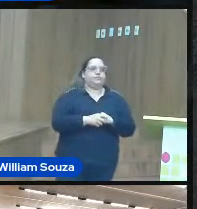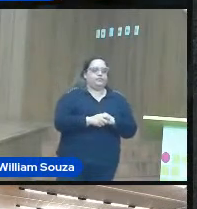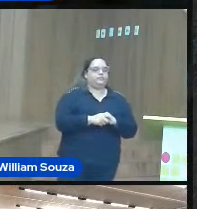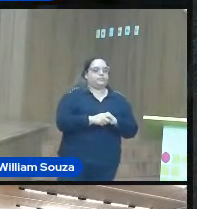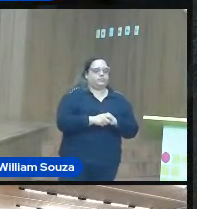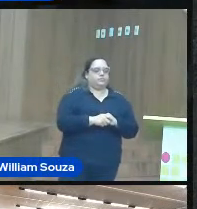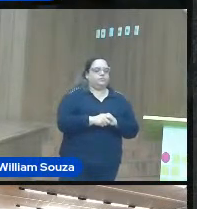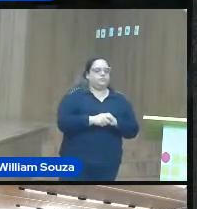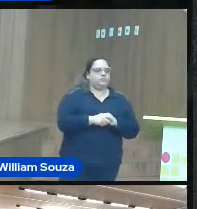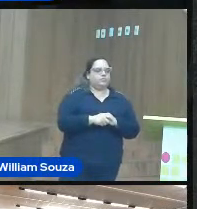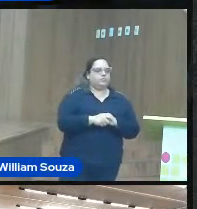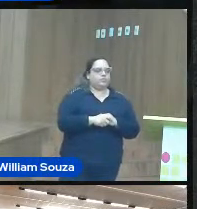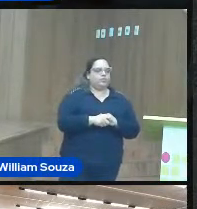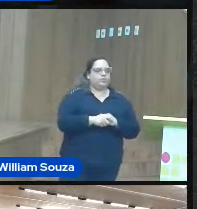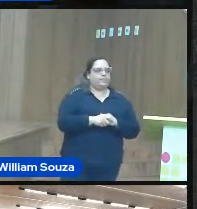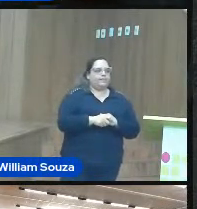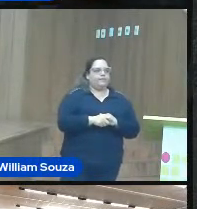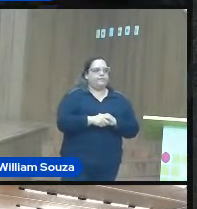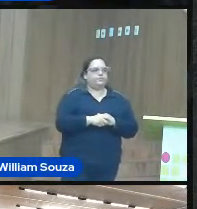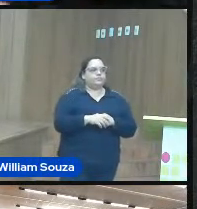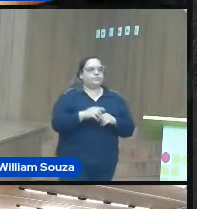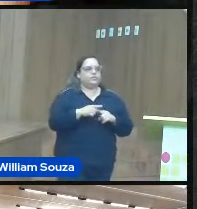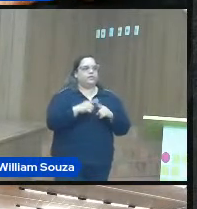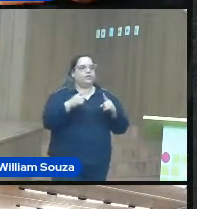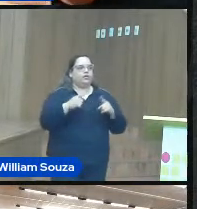meridional, mais ao norte,